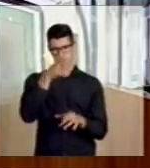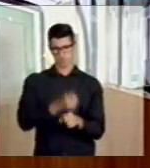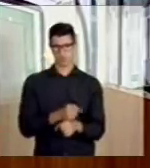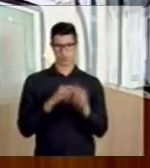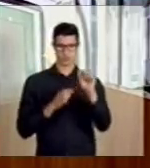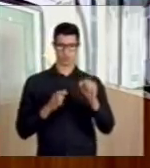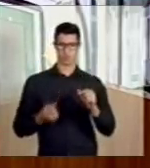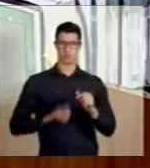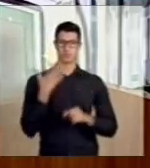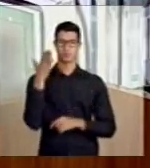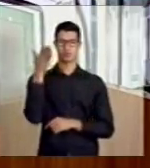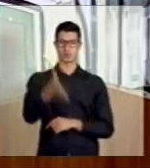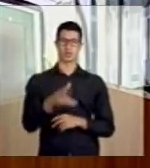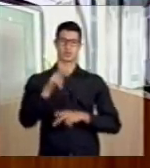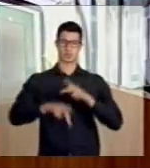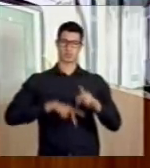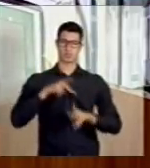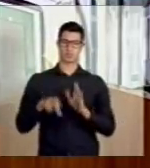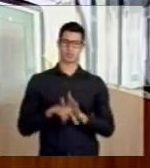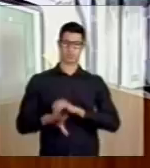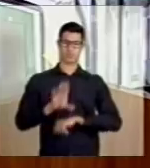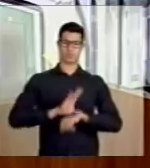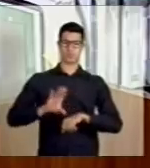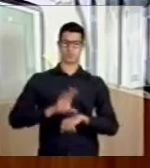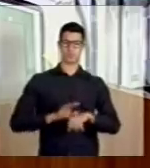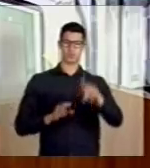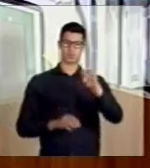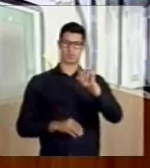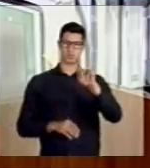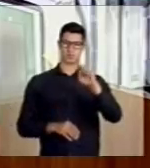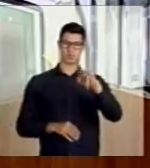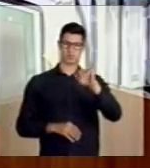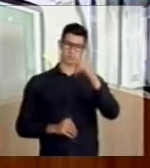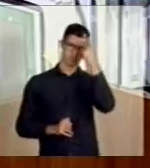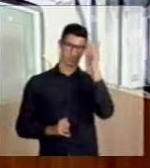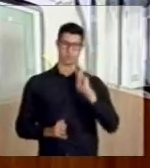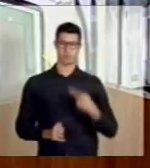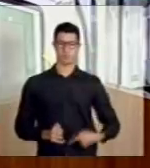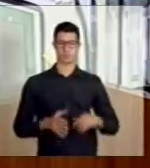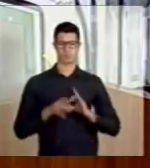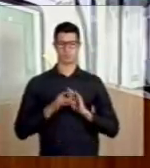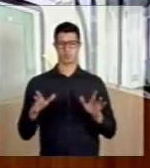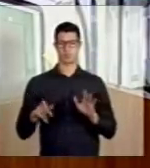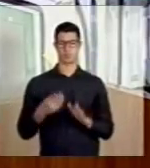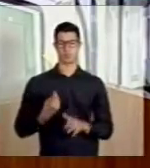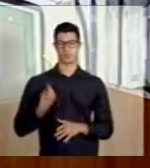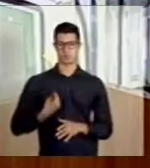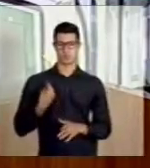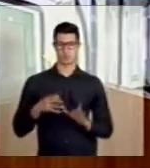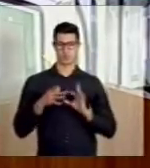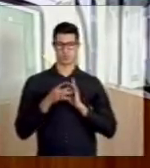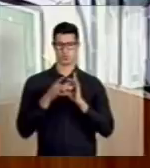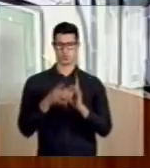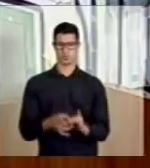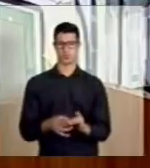que emana diretamente do postulado constitucional da dignidade da pessoa humana, autoriza, presente o contexto em